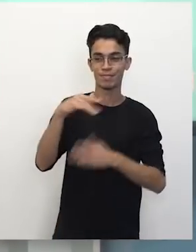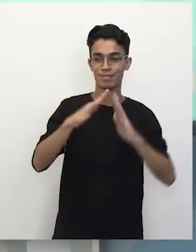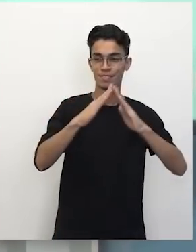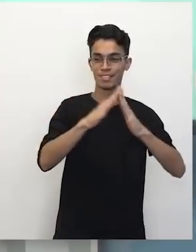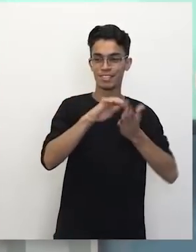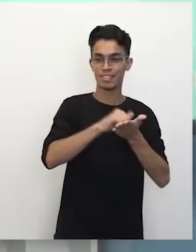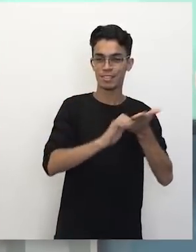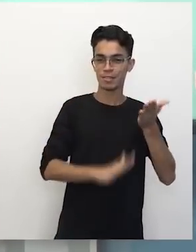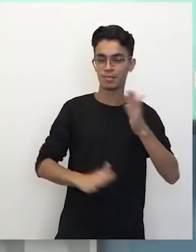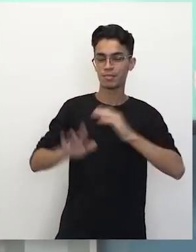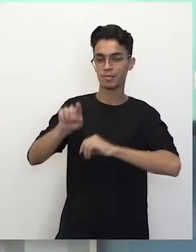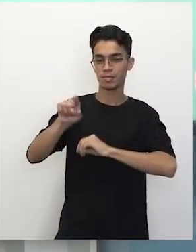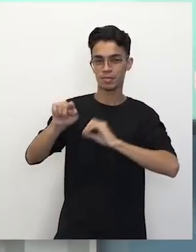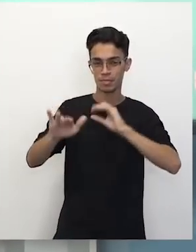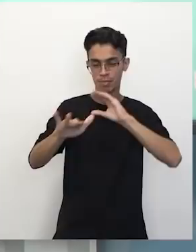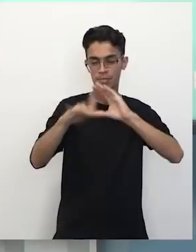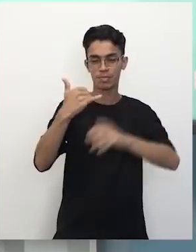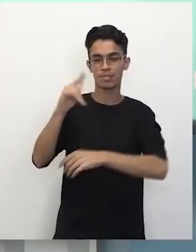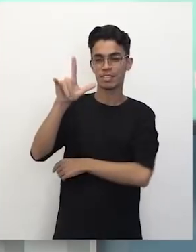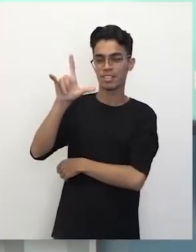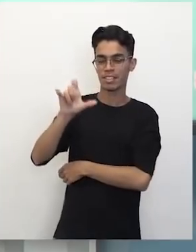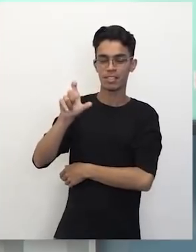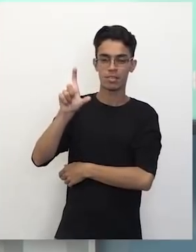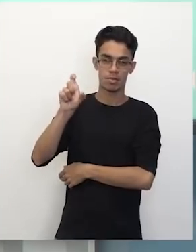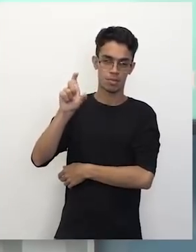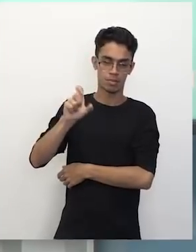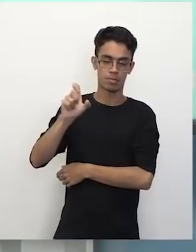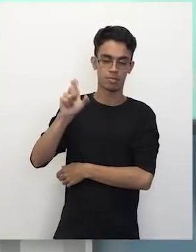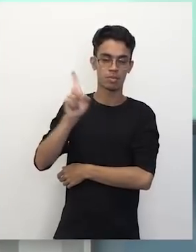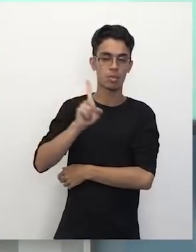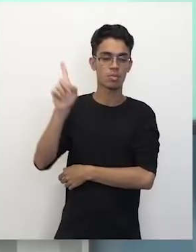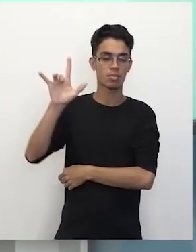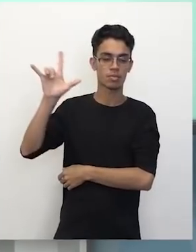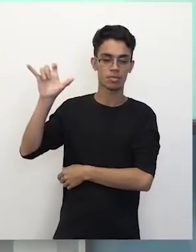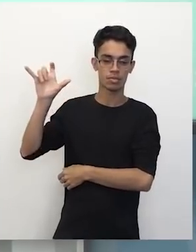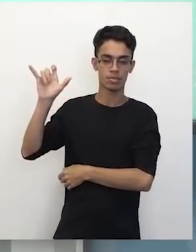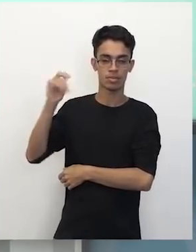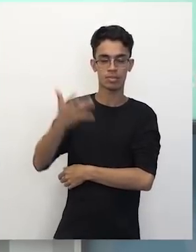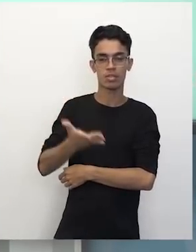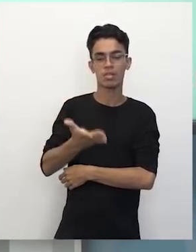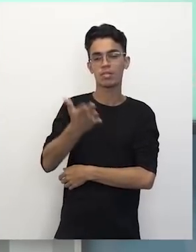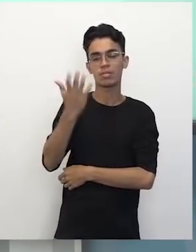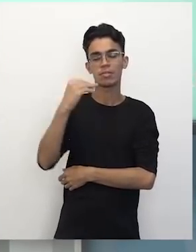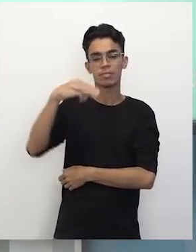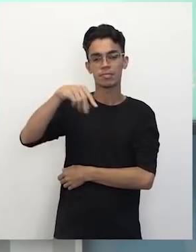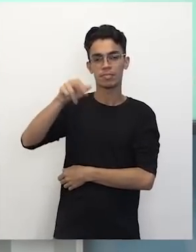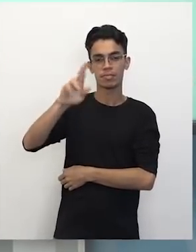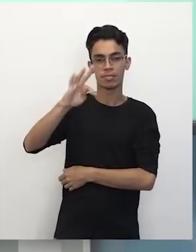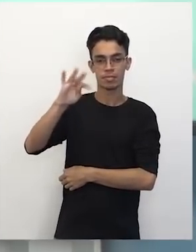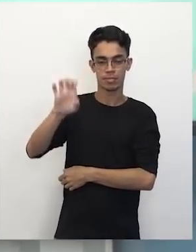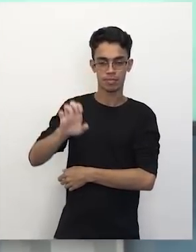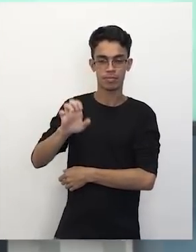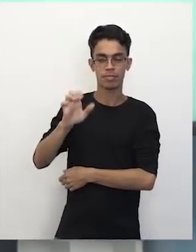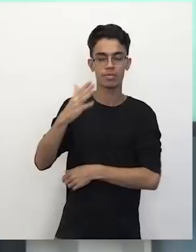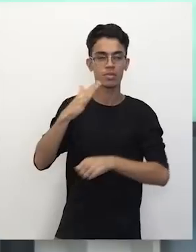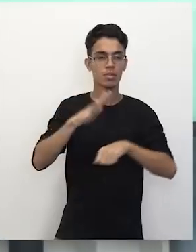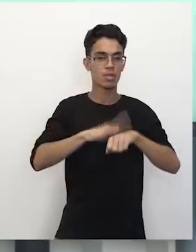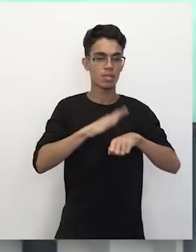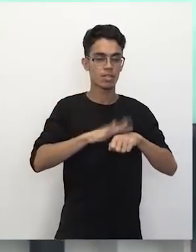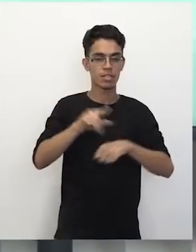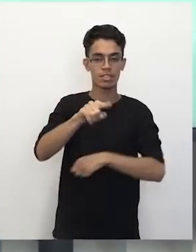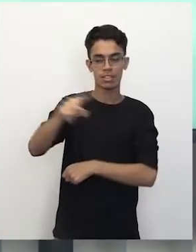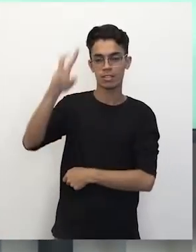foto aí para mim pelo meu Instagram, tá bom? É @vempramate. Eu vou fazer só para vocês verem